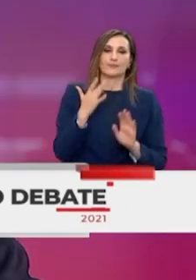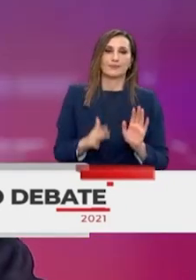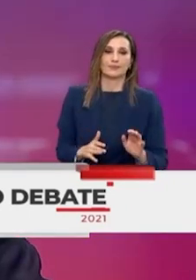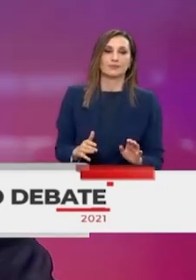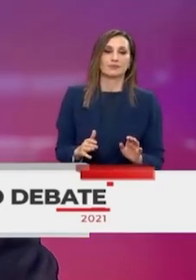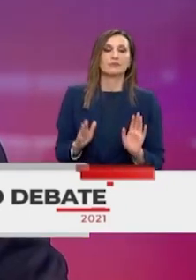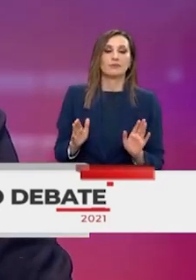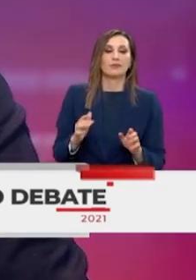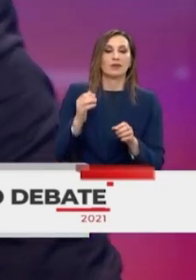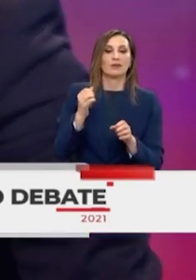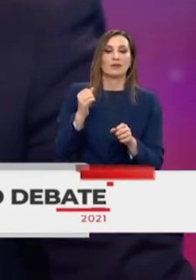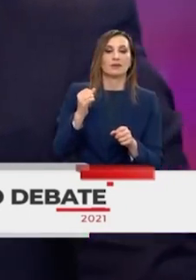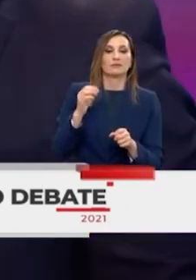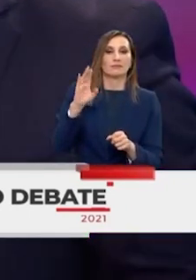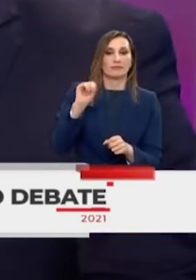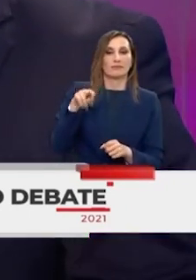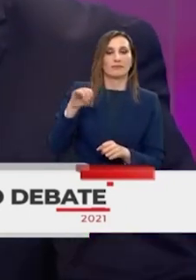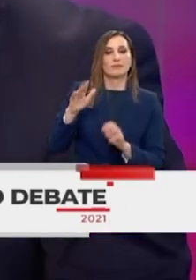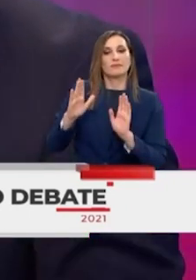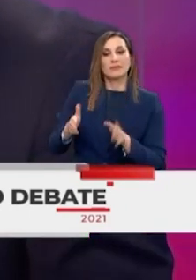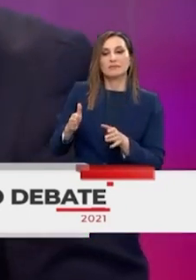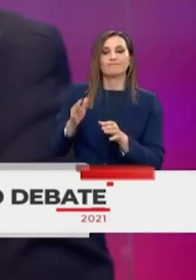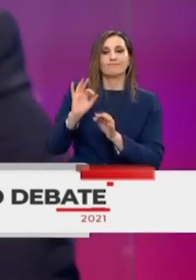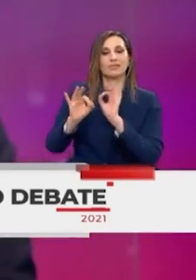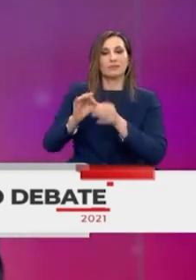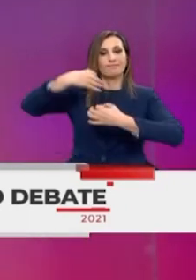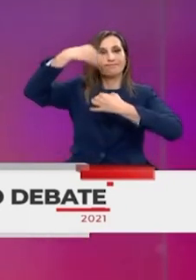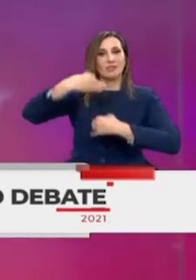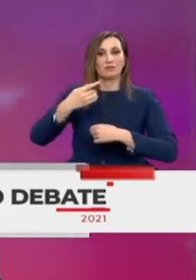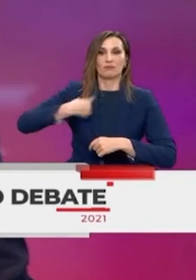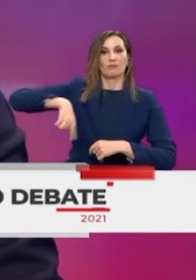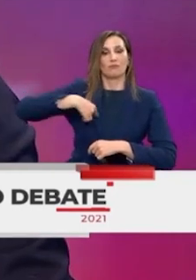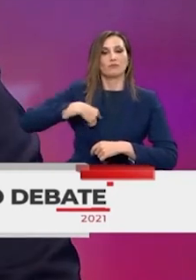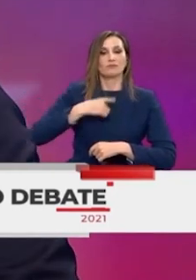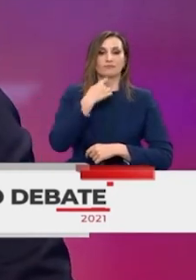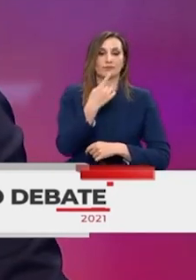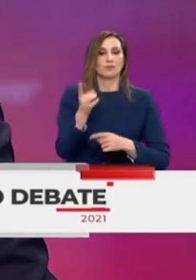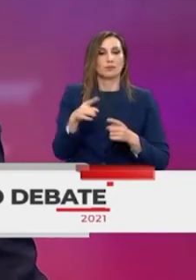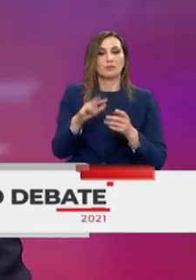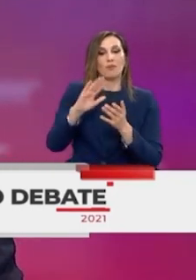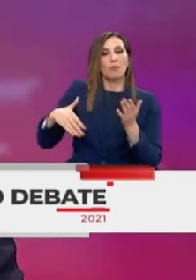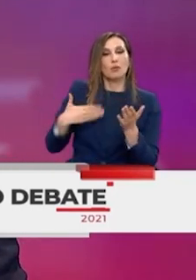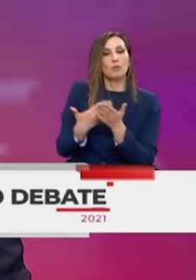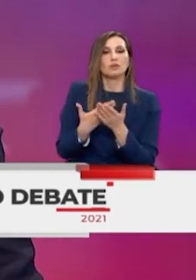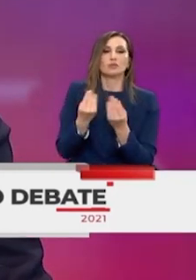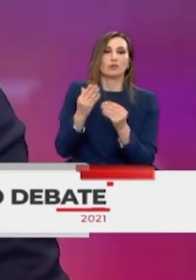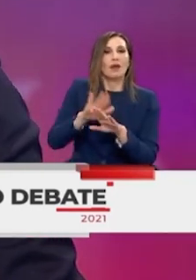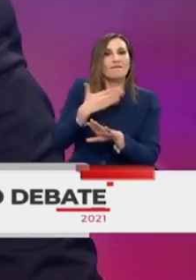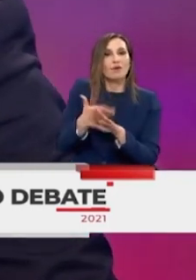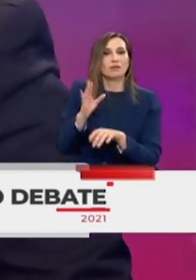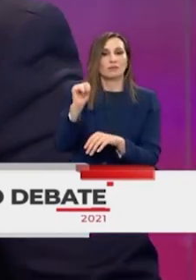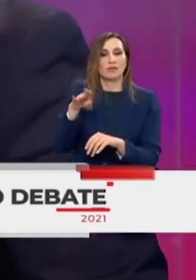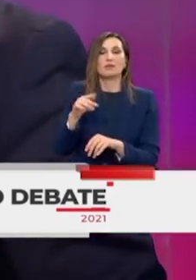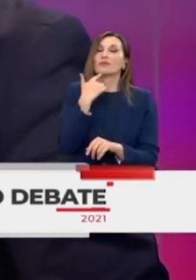Rapidamente. O Serviço Nacional de Saúde precisa de um tratamento digno. E nós, como já foi reconhecido, fizemos muitas propostas para reforçar o SNS. Aliás, vou dizer